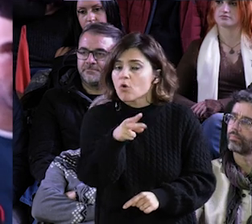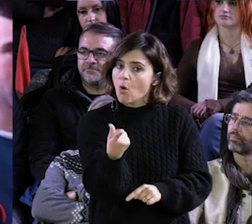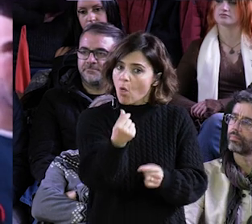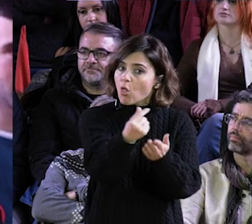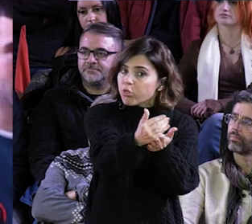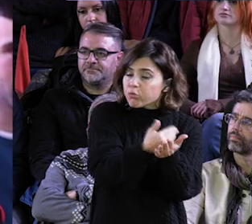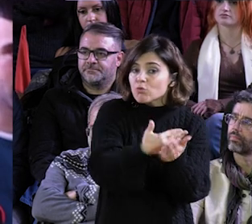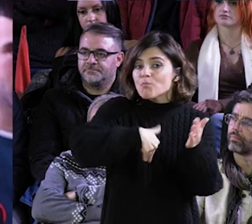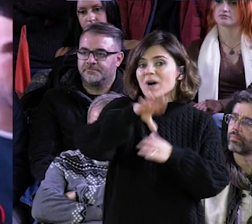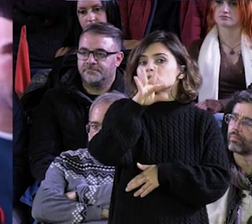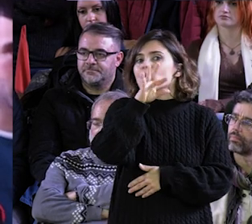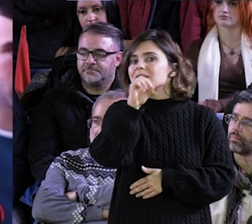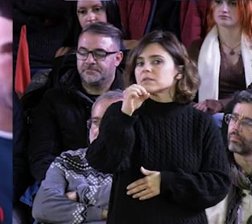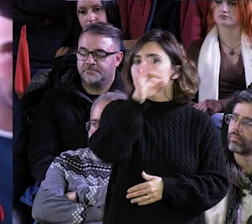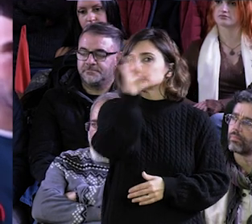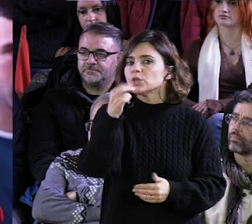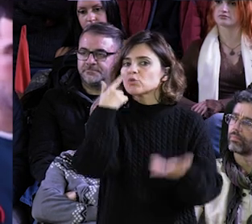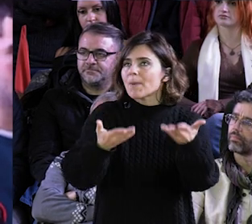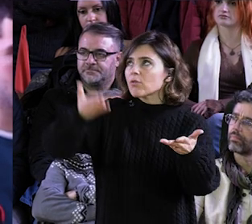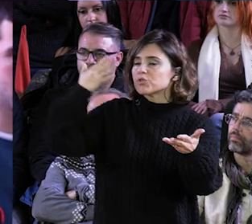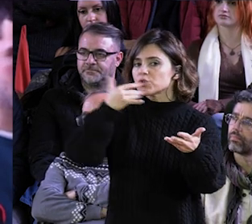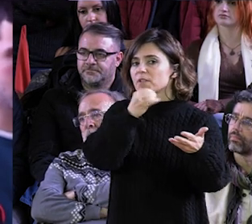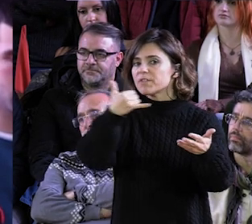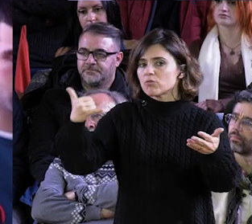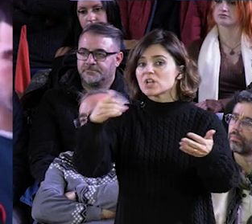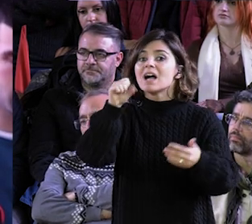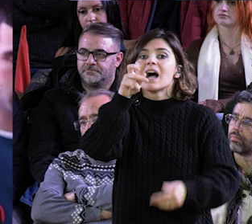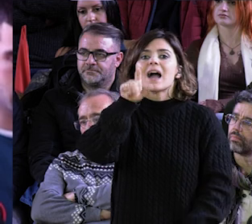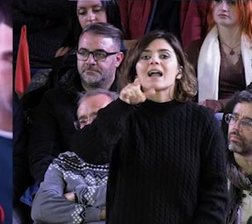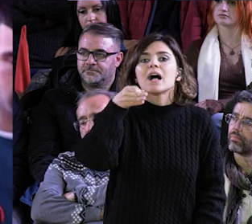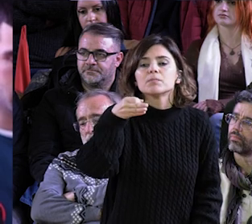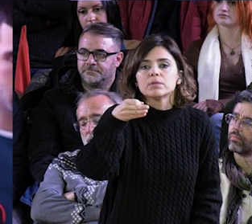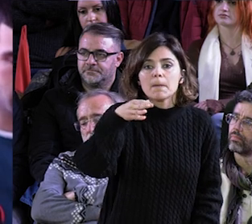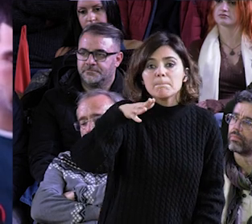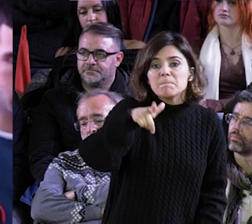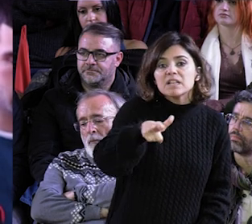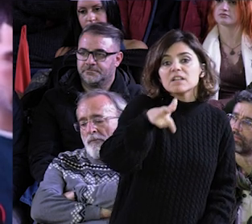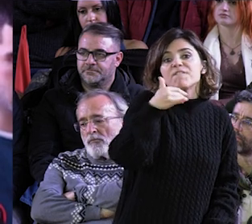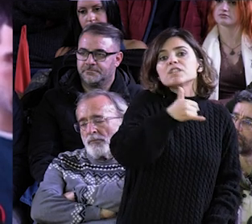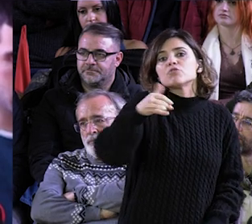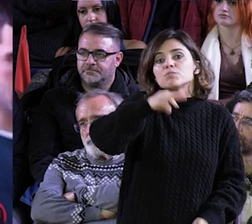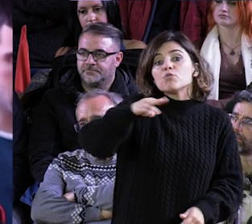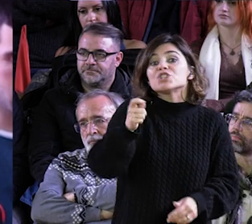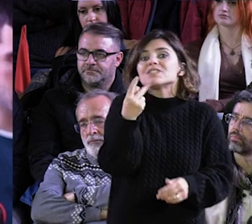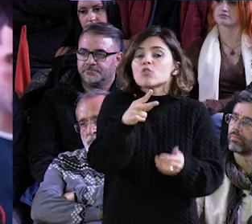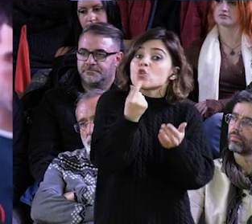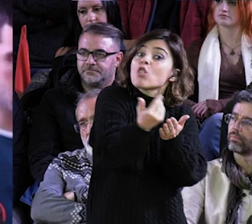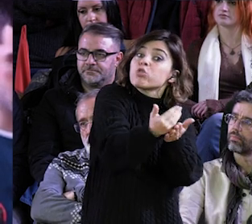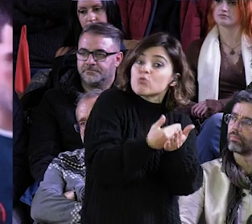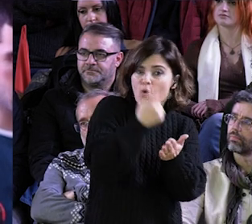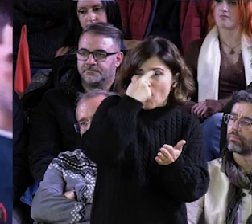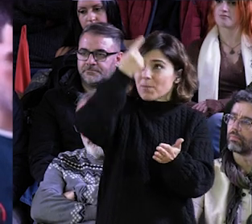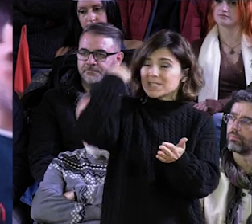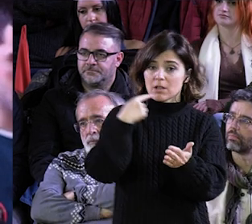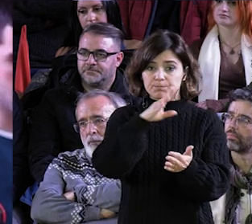40% do que em 2022. A Galp registou 1.002 milhões de euros de lucro. No ano passado, os donos do